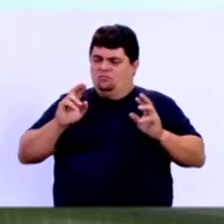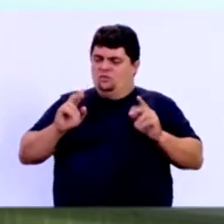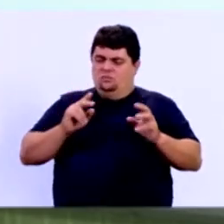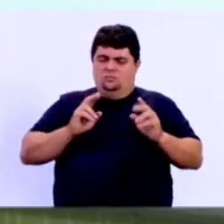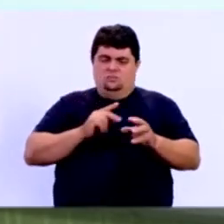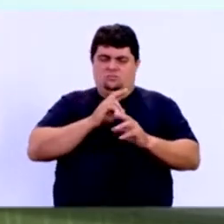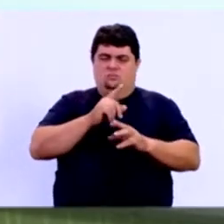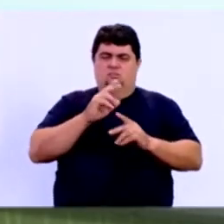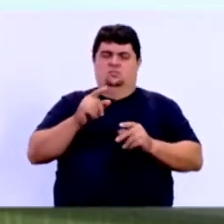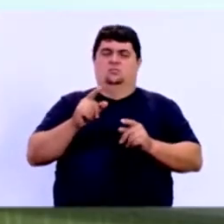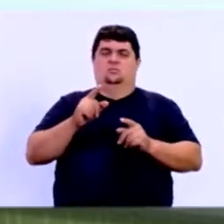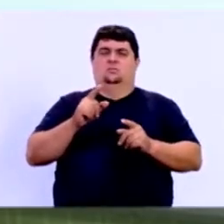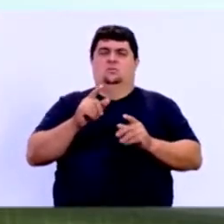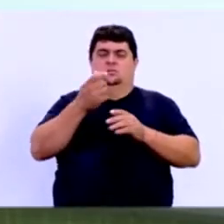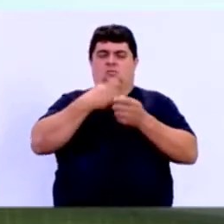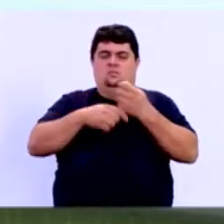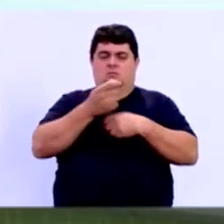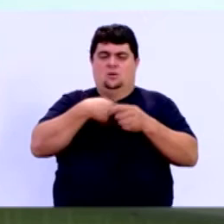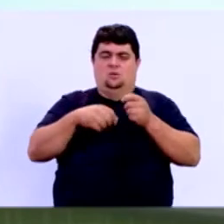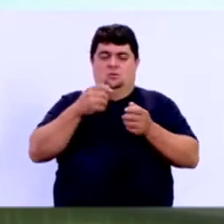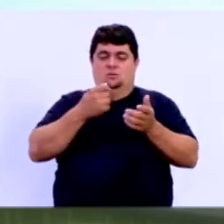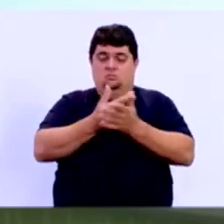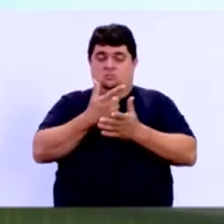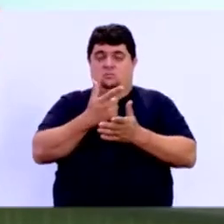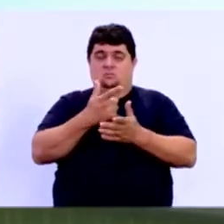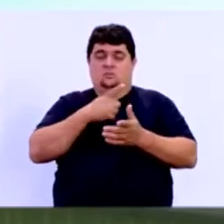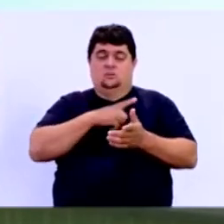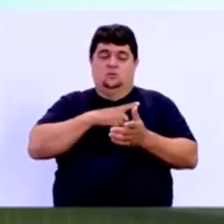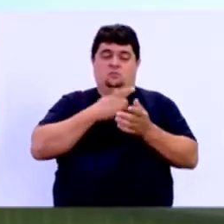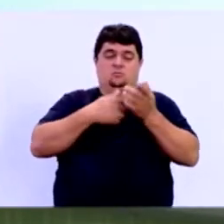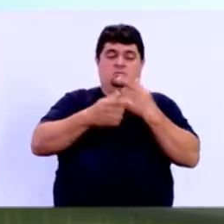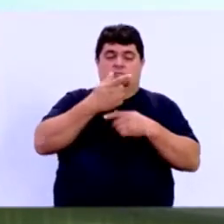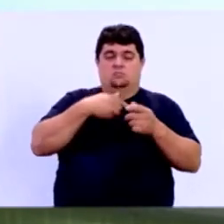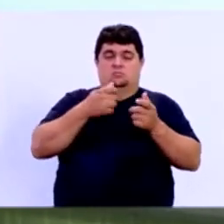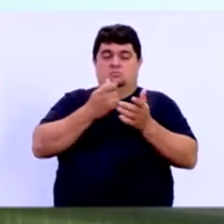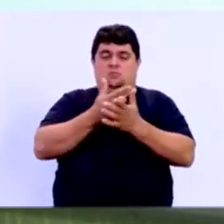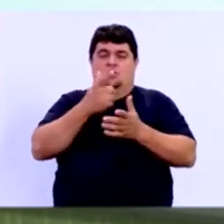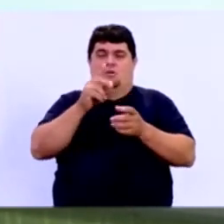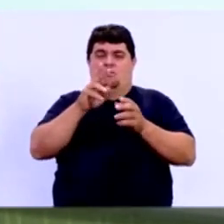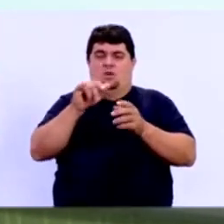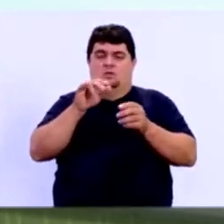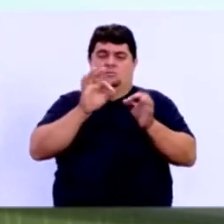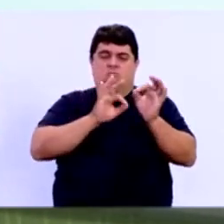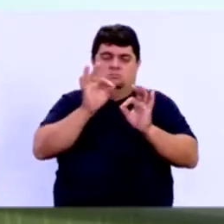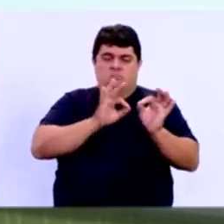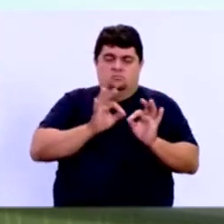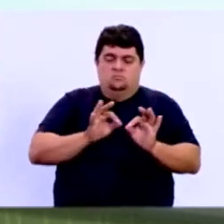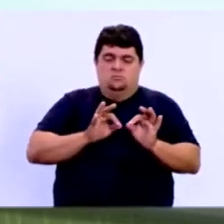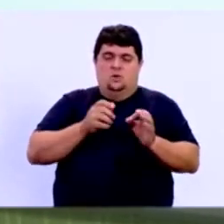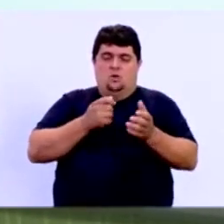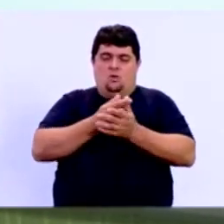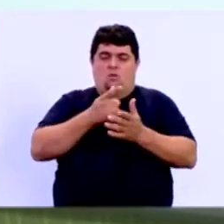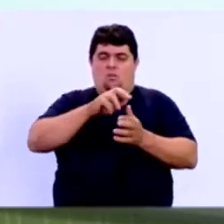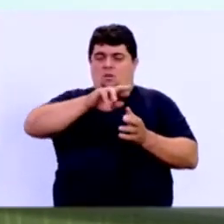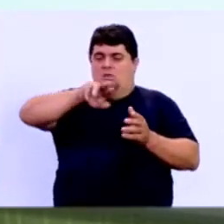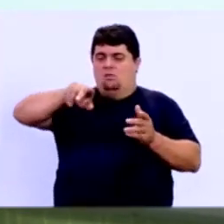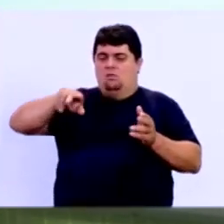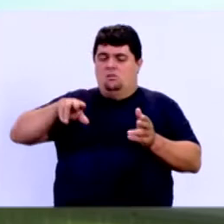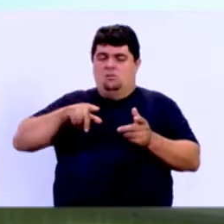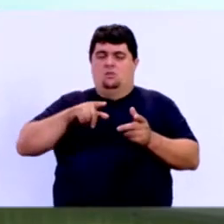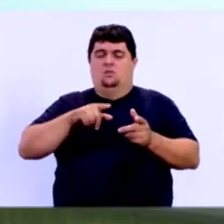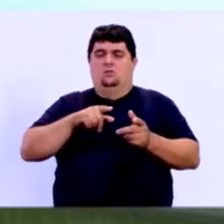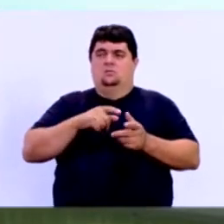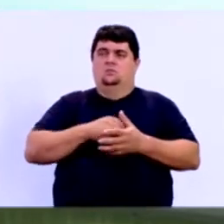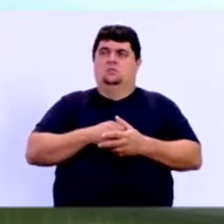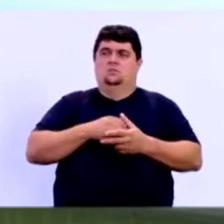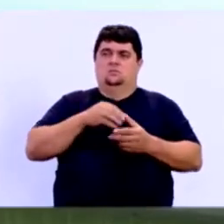premissa, né, e a administração de compras, a gestão de compras vai trabalhar efetuando a compra dos insumos, da sua matéria-prima,